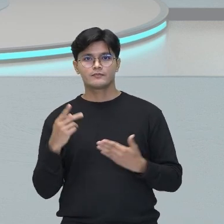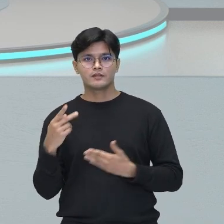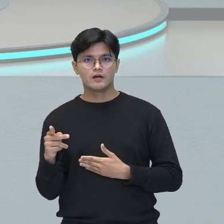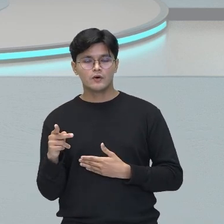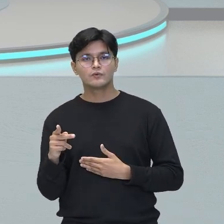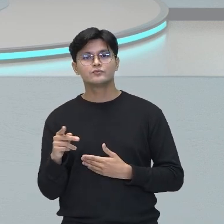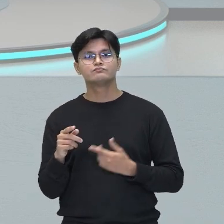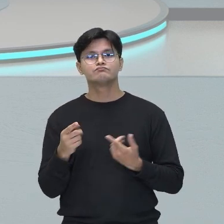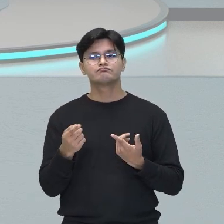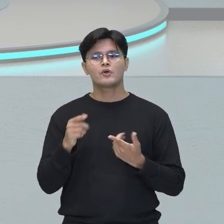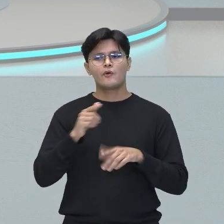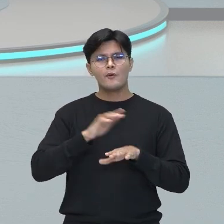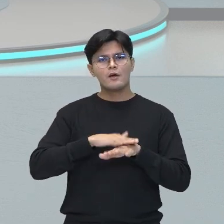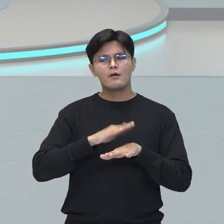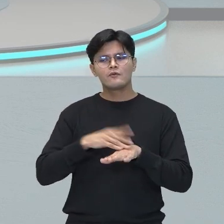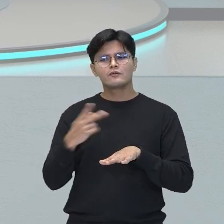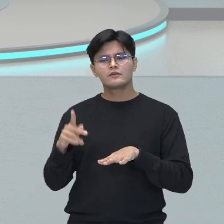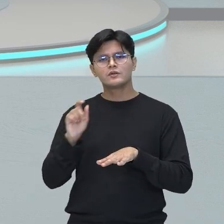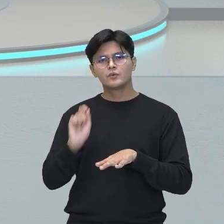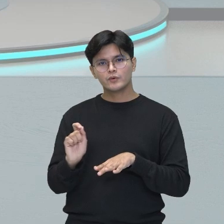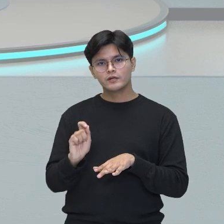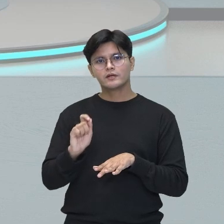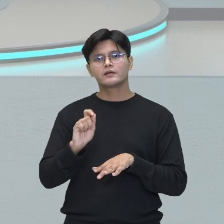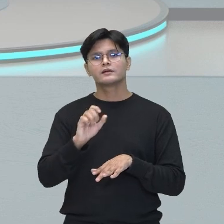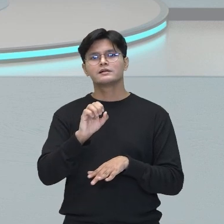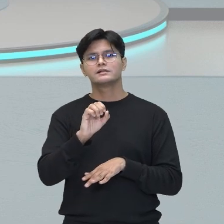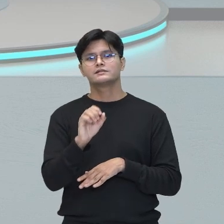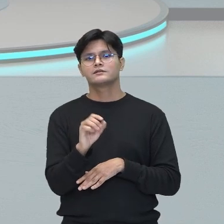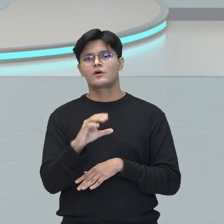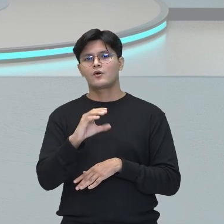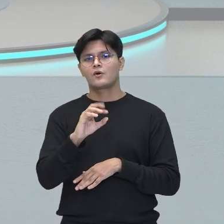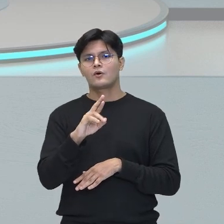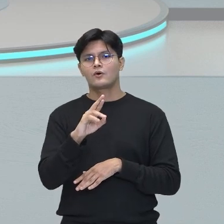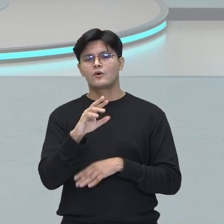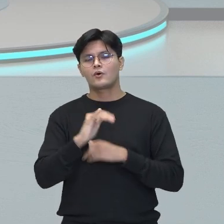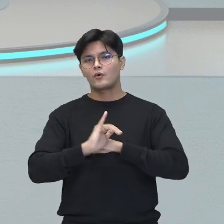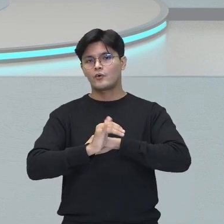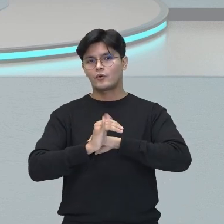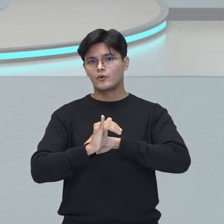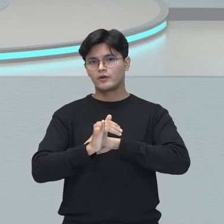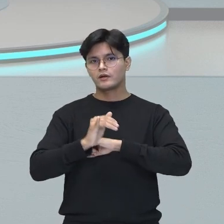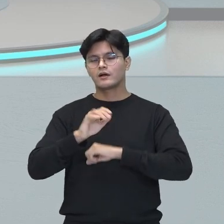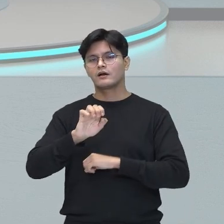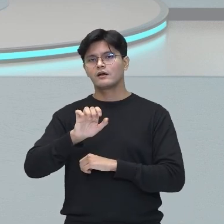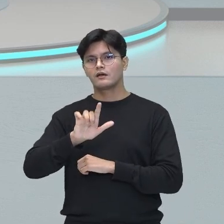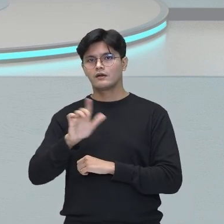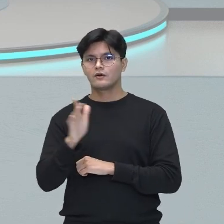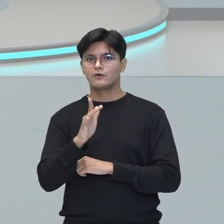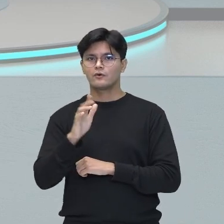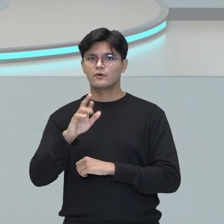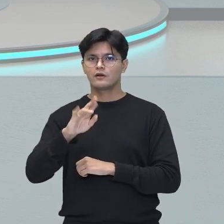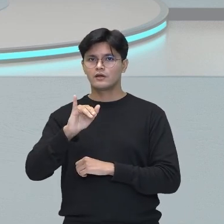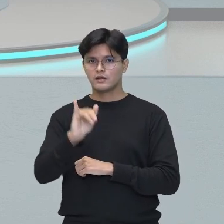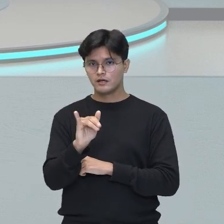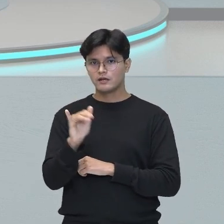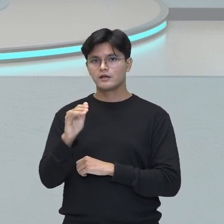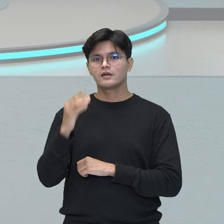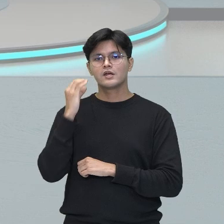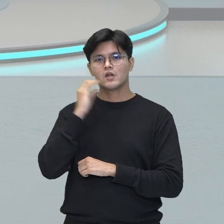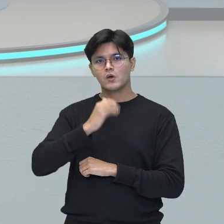rei Pedro I que que falava essa crônica narrativa dos principais